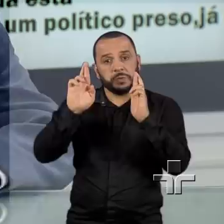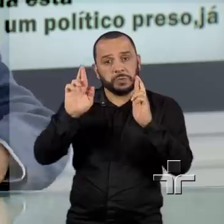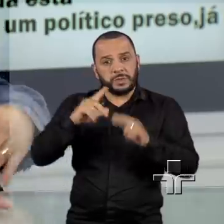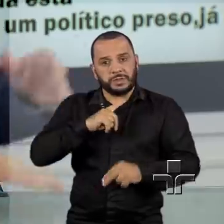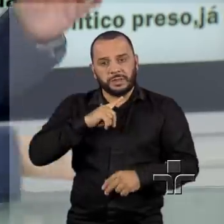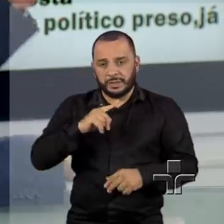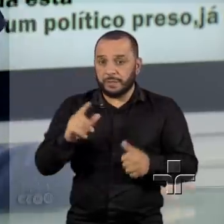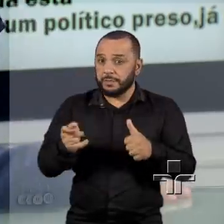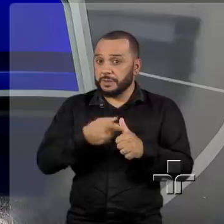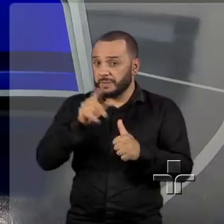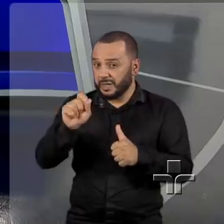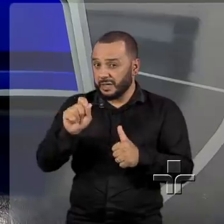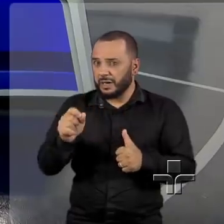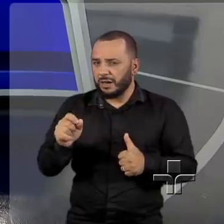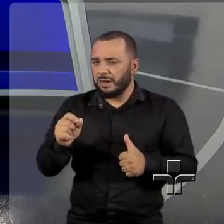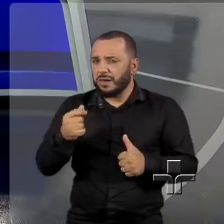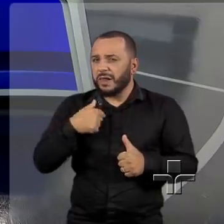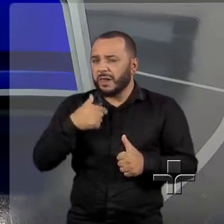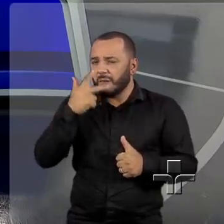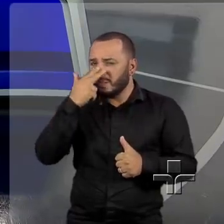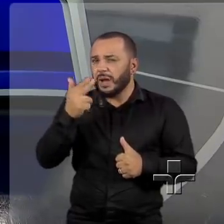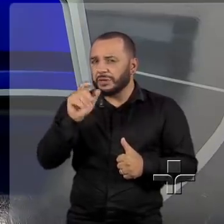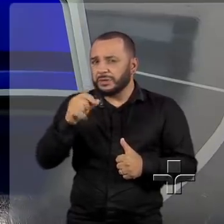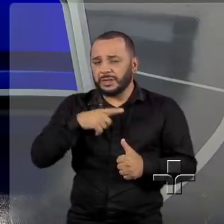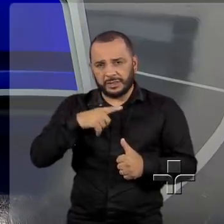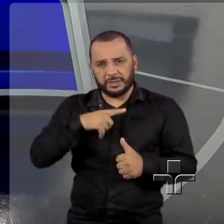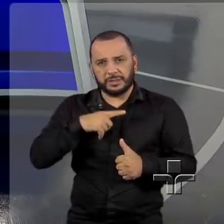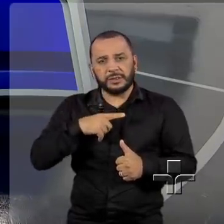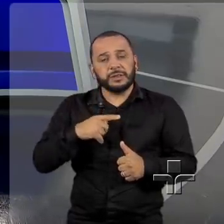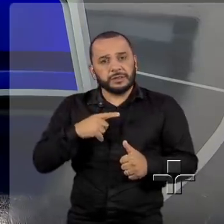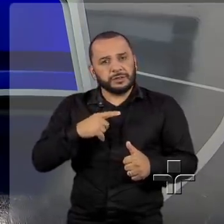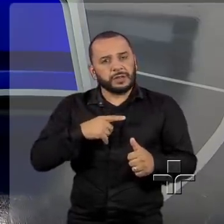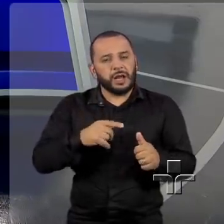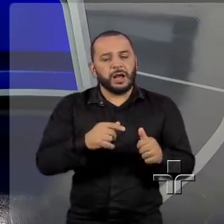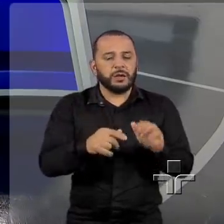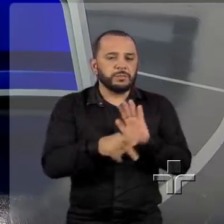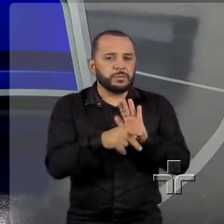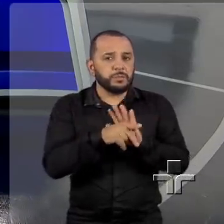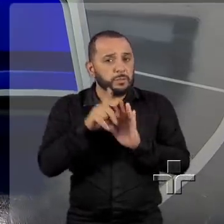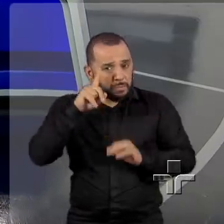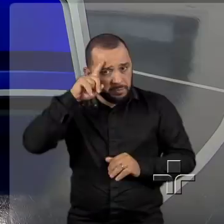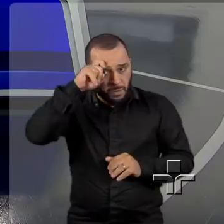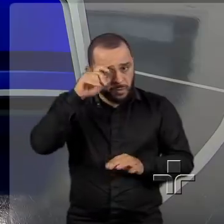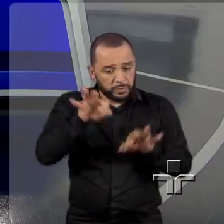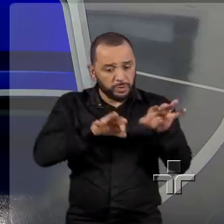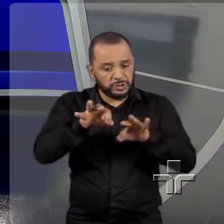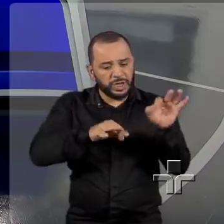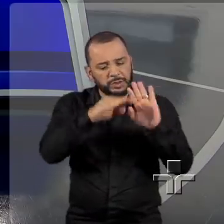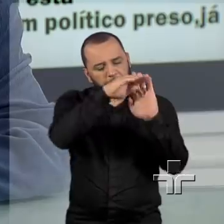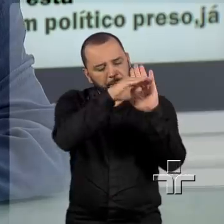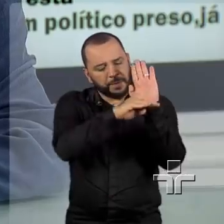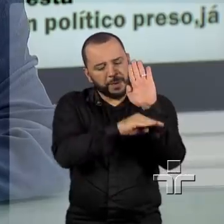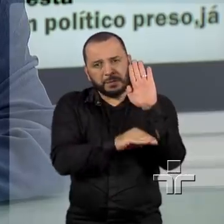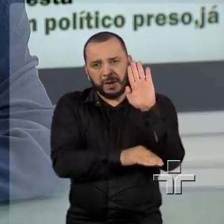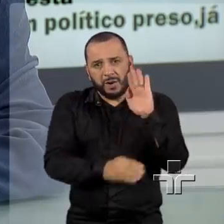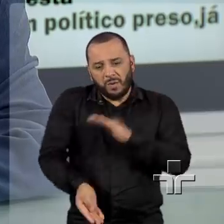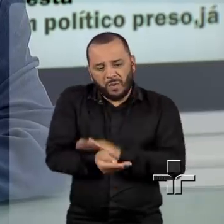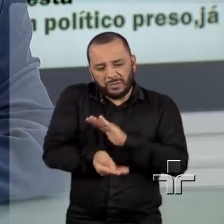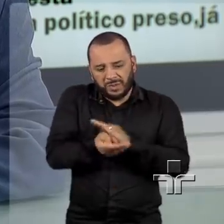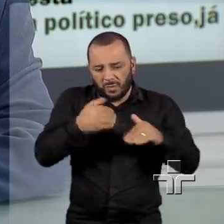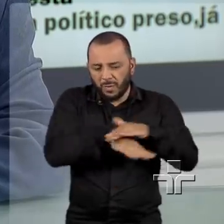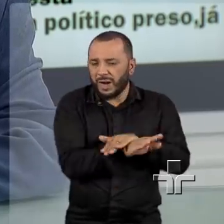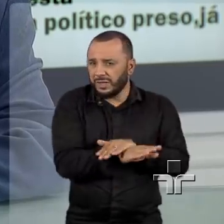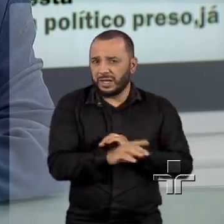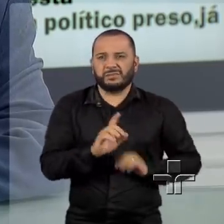a primeira, eu não acho que necessariamente a gente possa dizer que o pacote anticorrupção do Moro vai para a gaveta, ele está um pouco de escanteio, talvez alguns